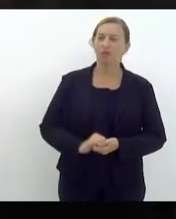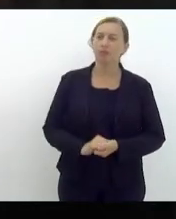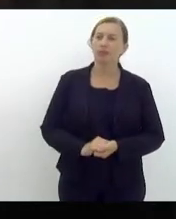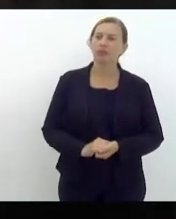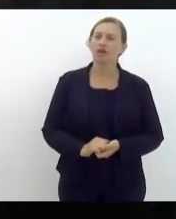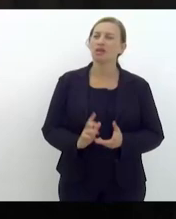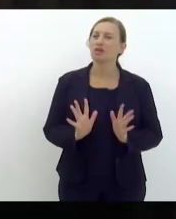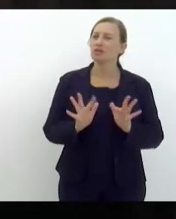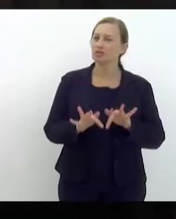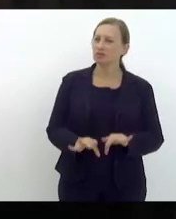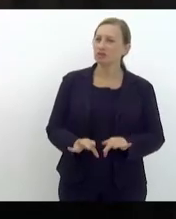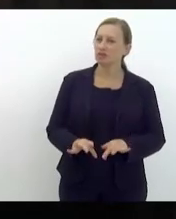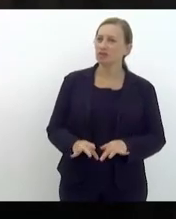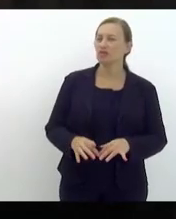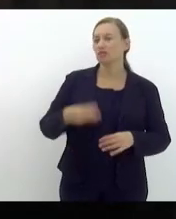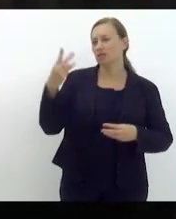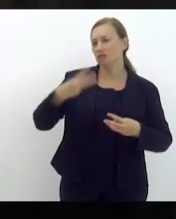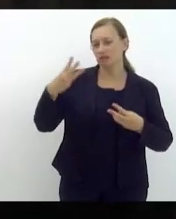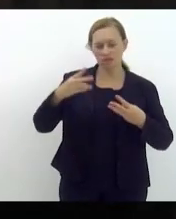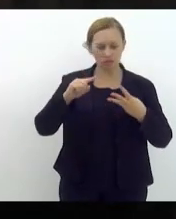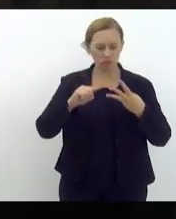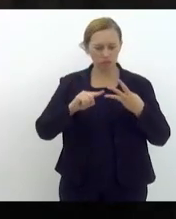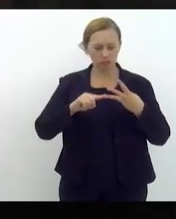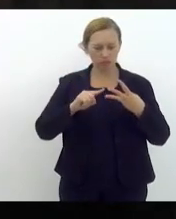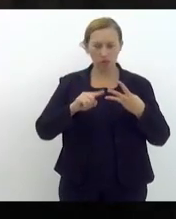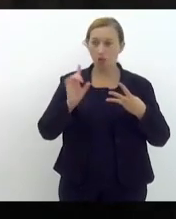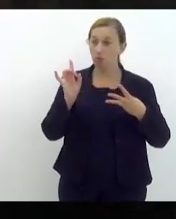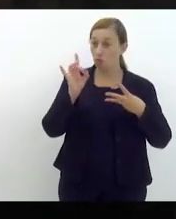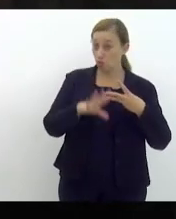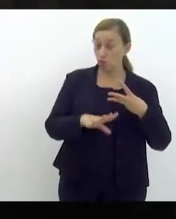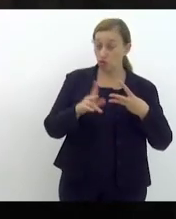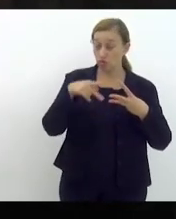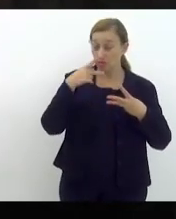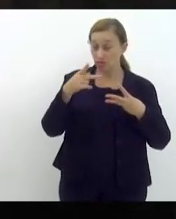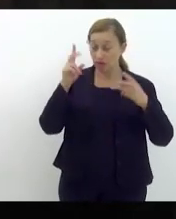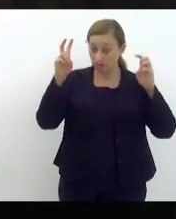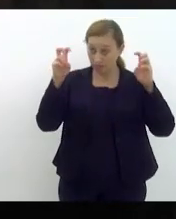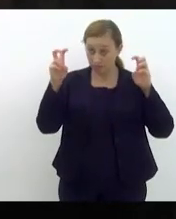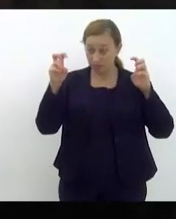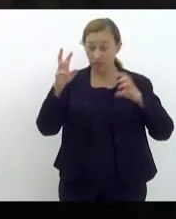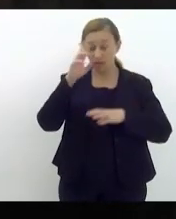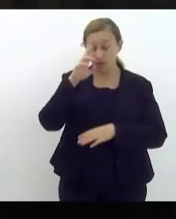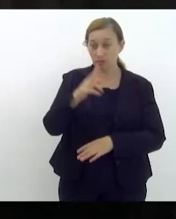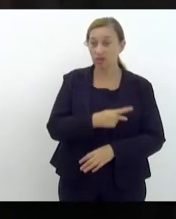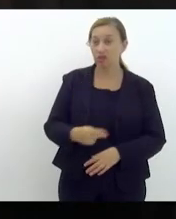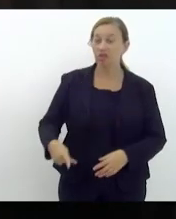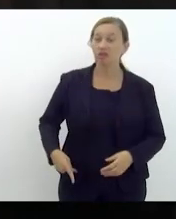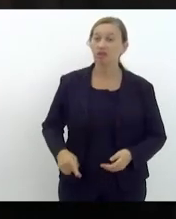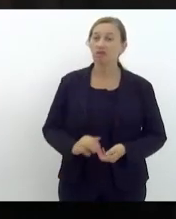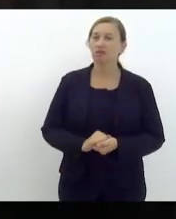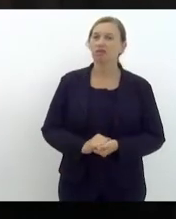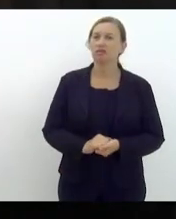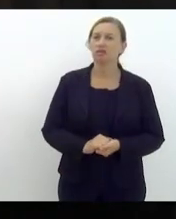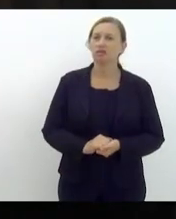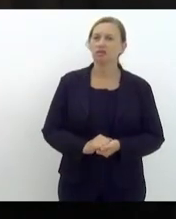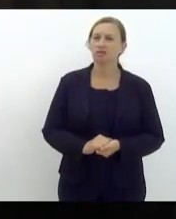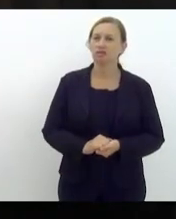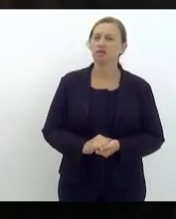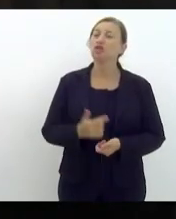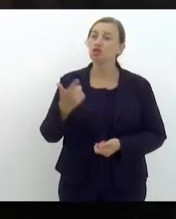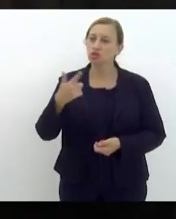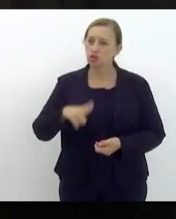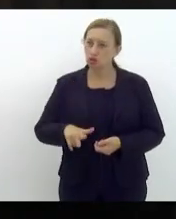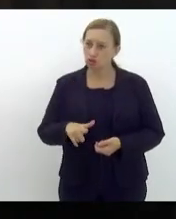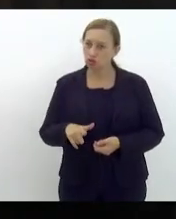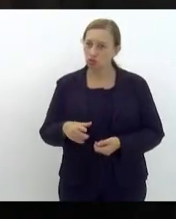fazendo no terceiro ponto trazendo o meu último ponto para essa fala presidente que é mais uma vez